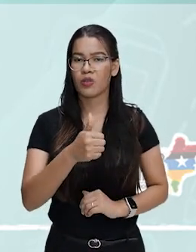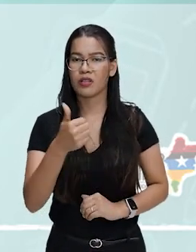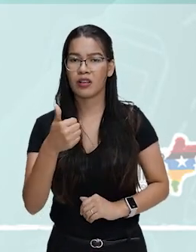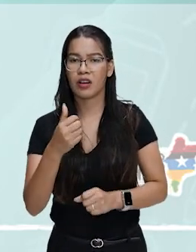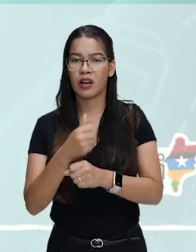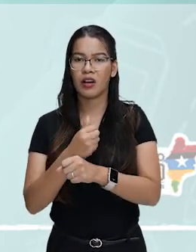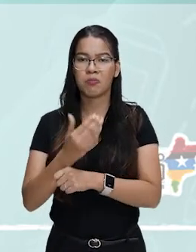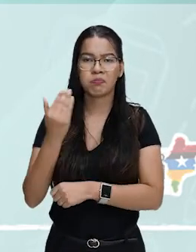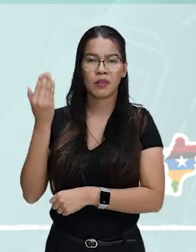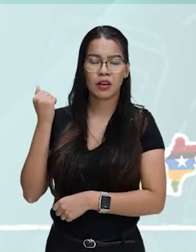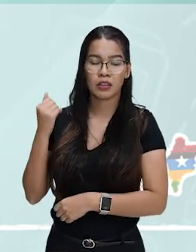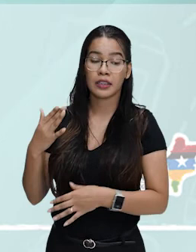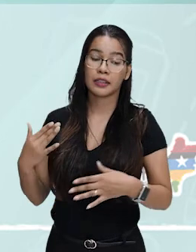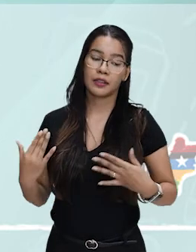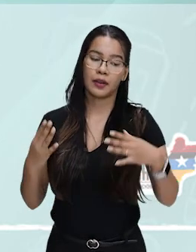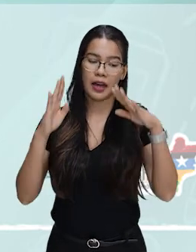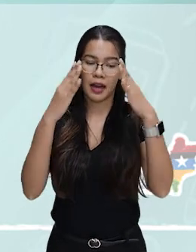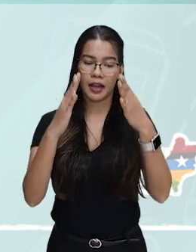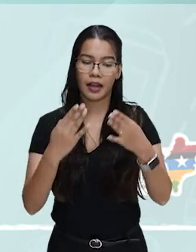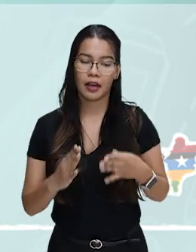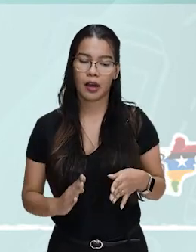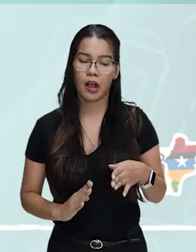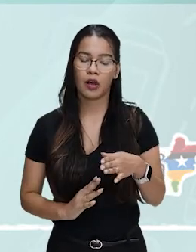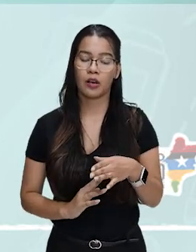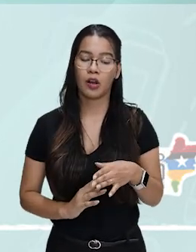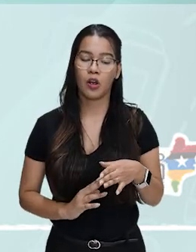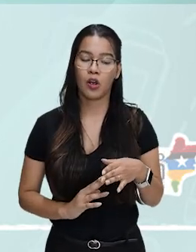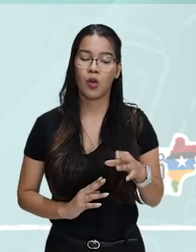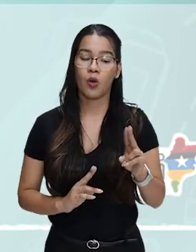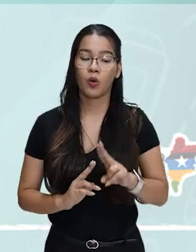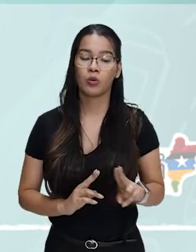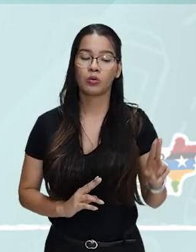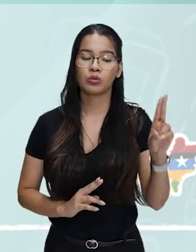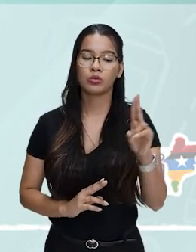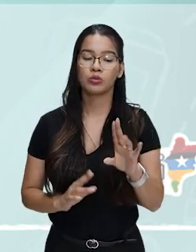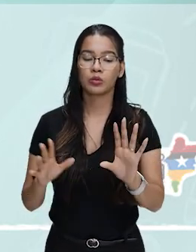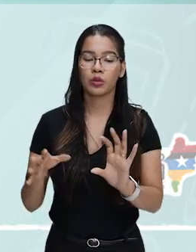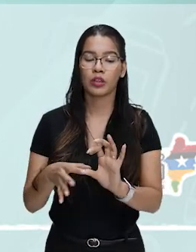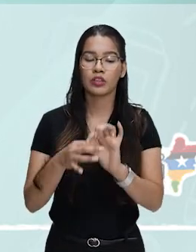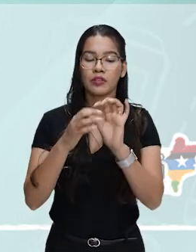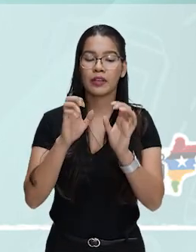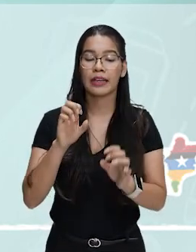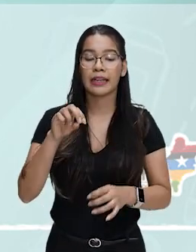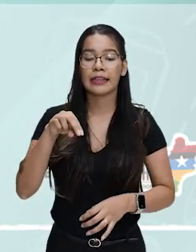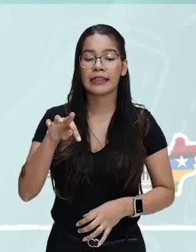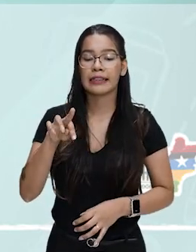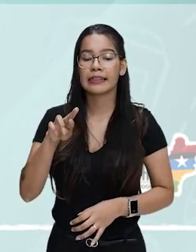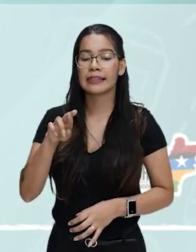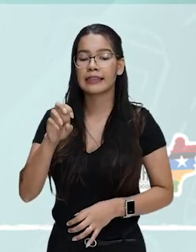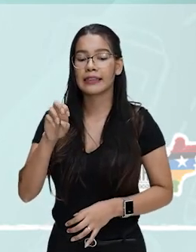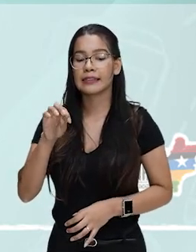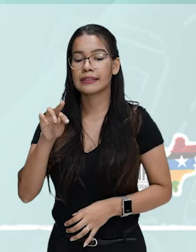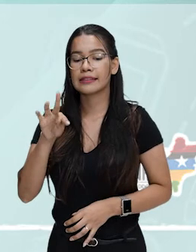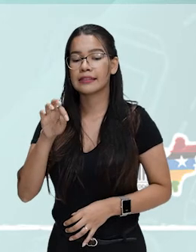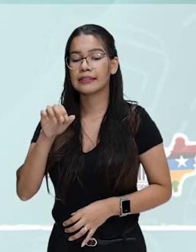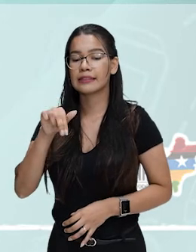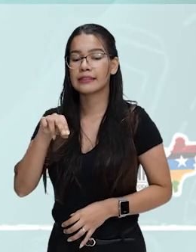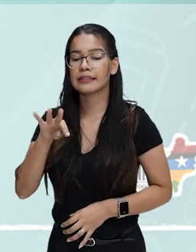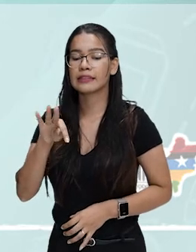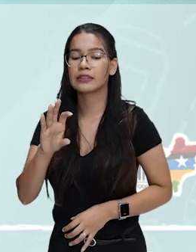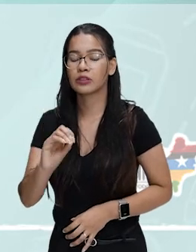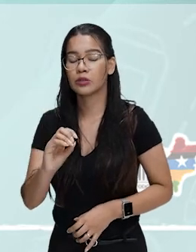conectivo, entretanto, já na construção acima, certo? É